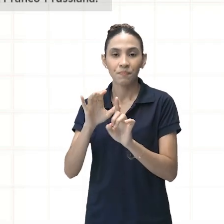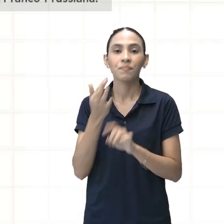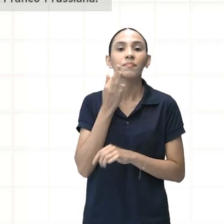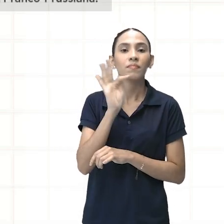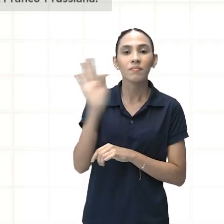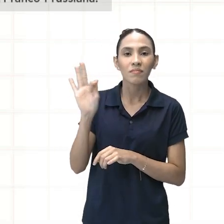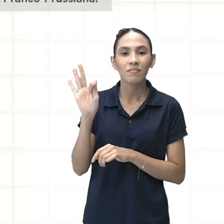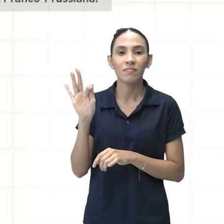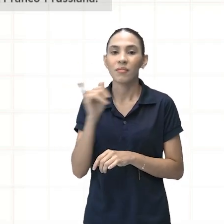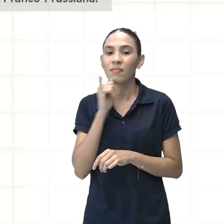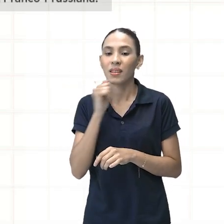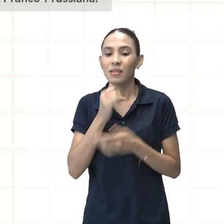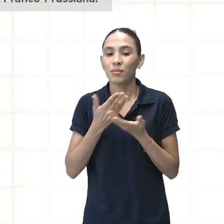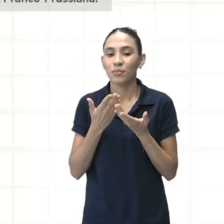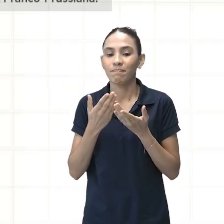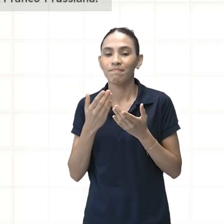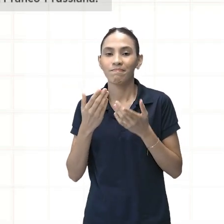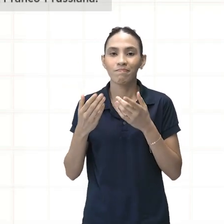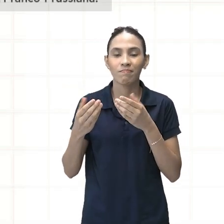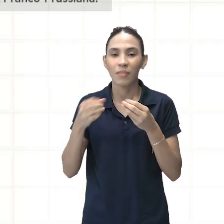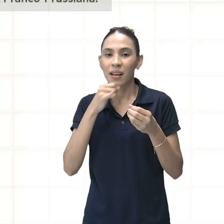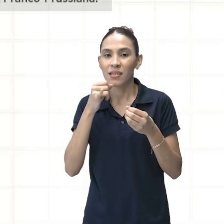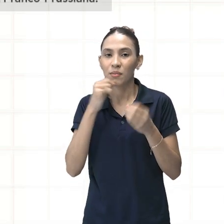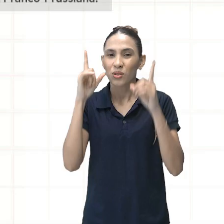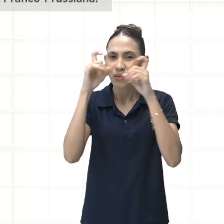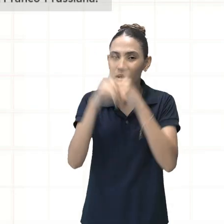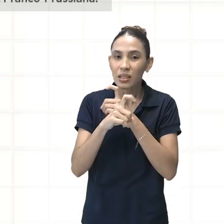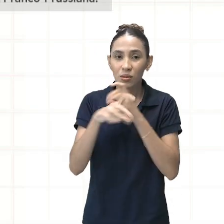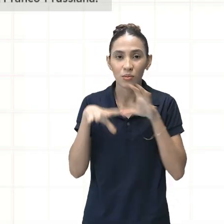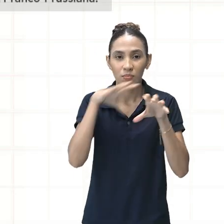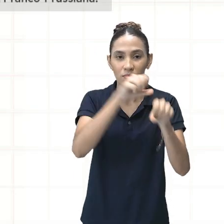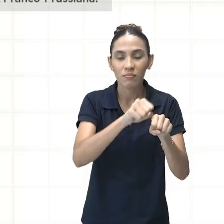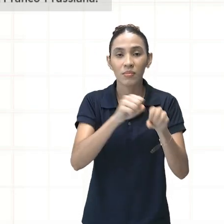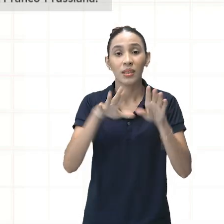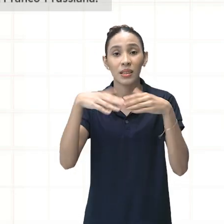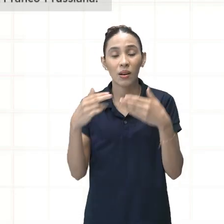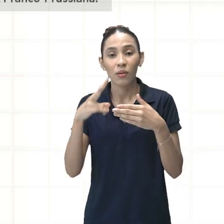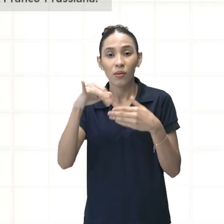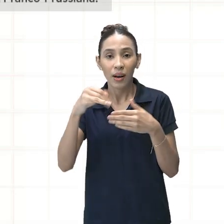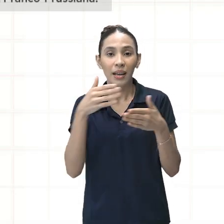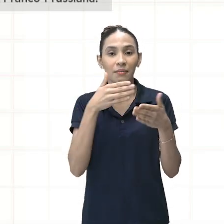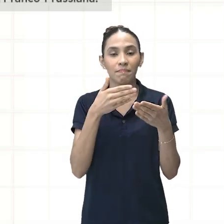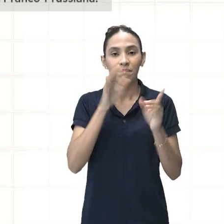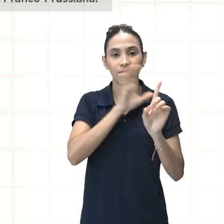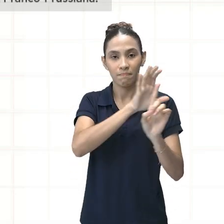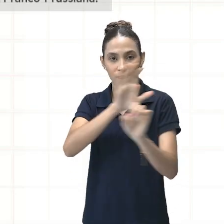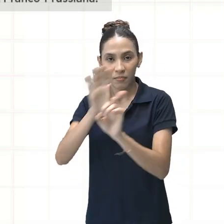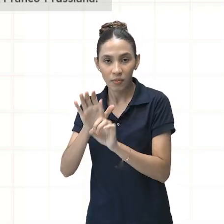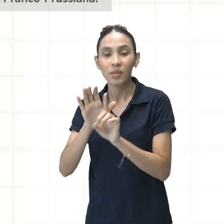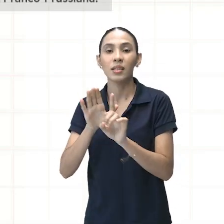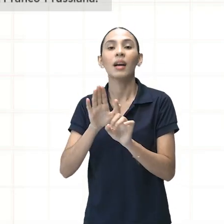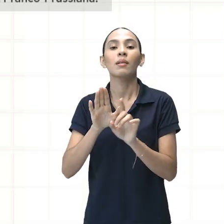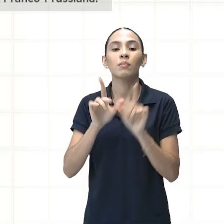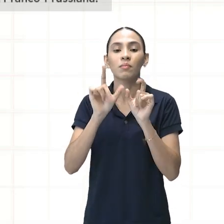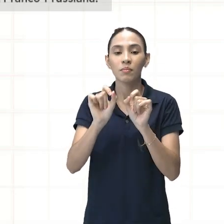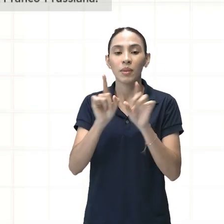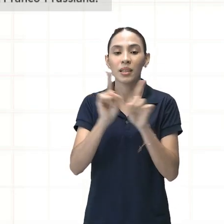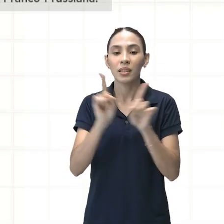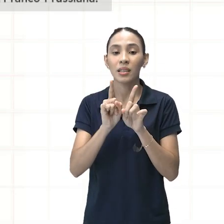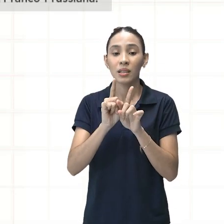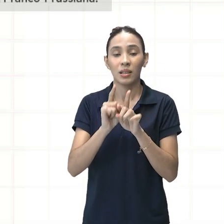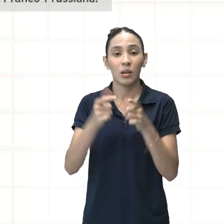ficaria encurralada. E por conta disso, a França ela vai intervir nessa nomeação